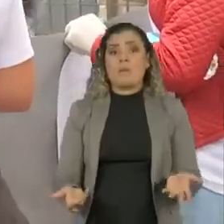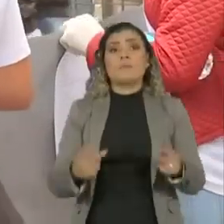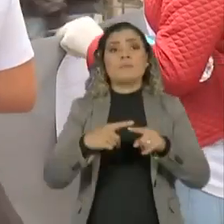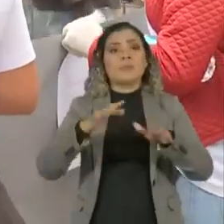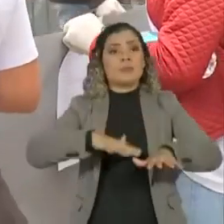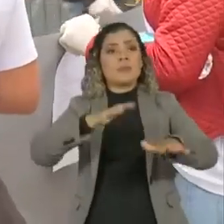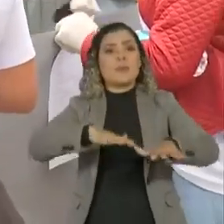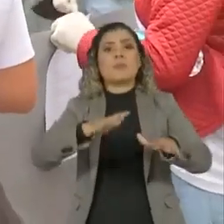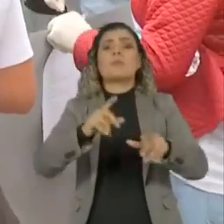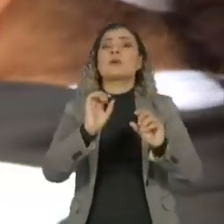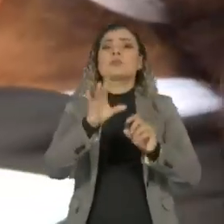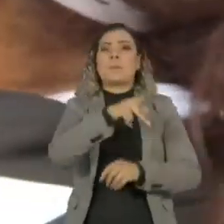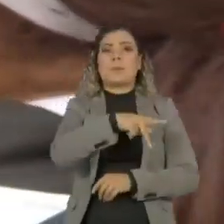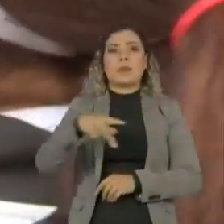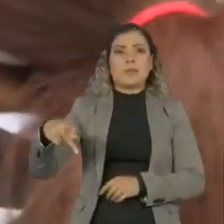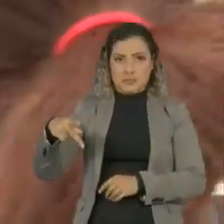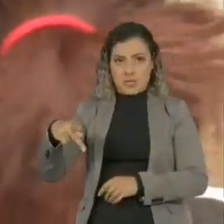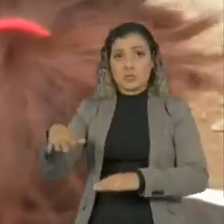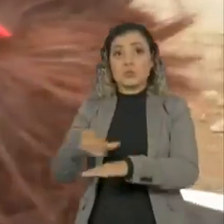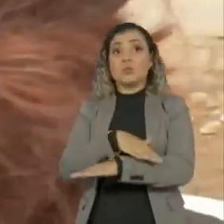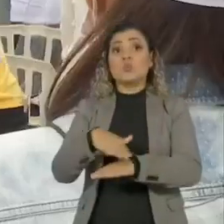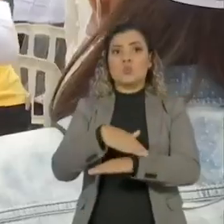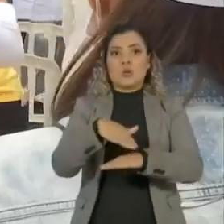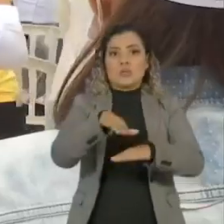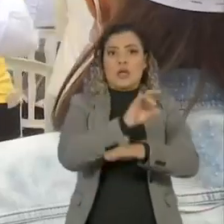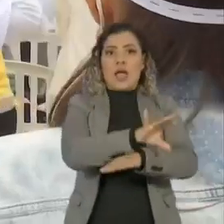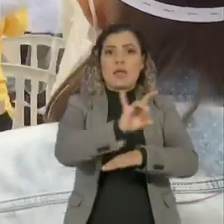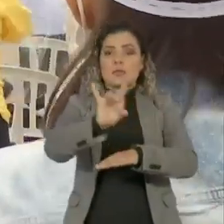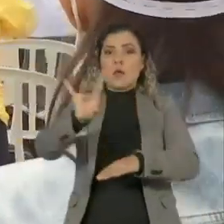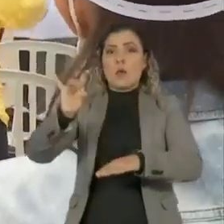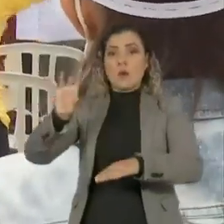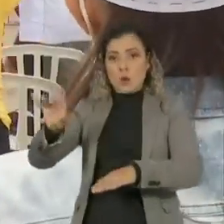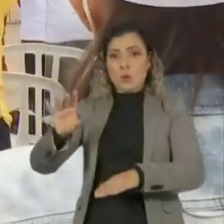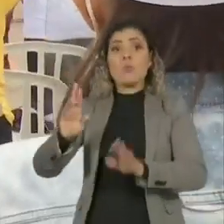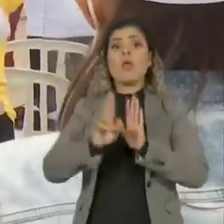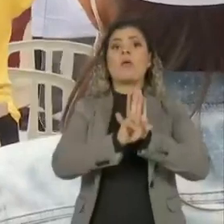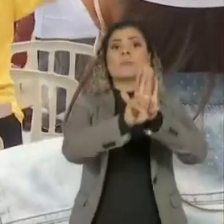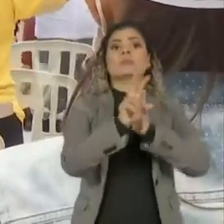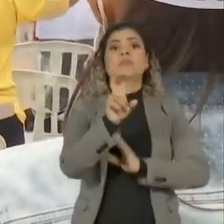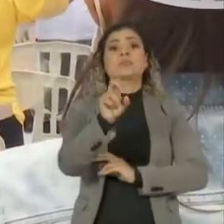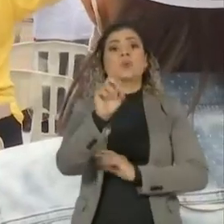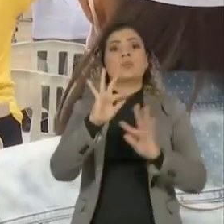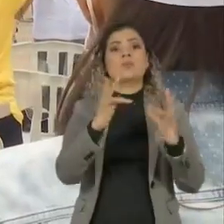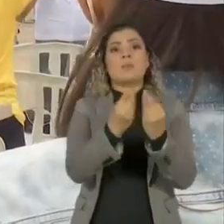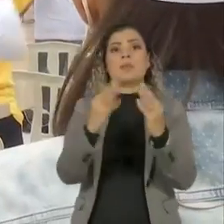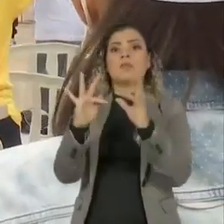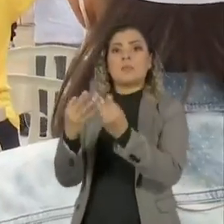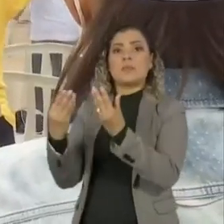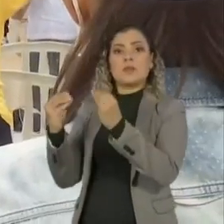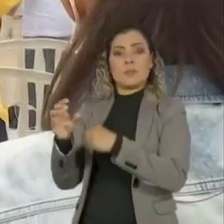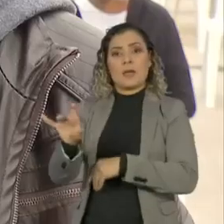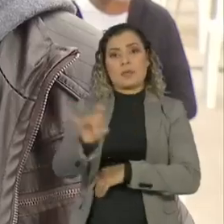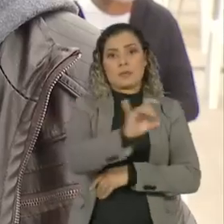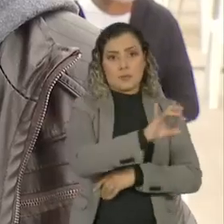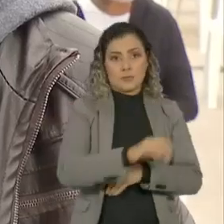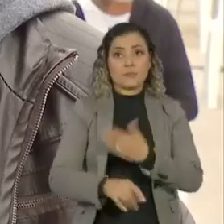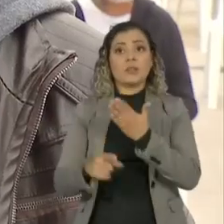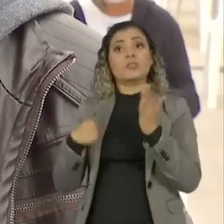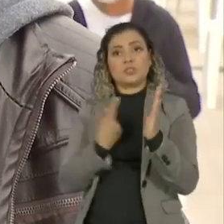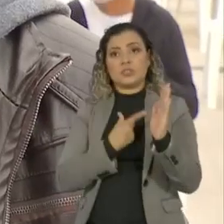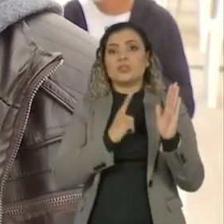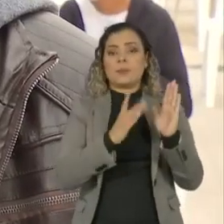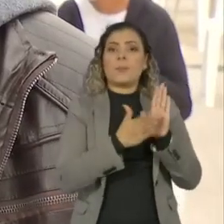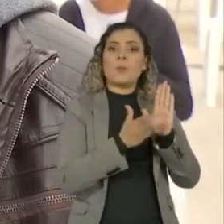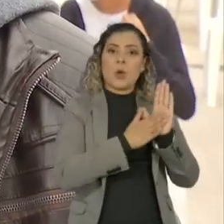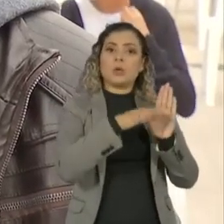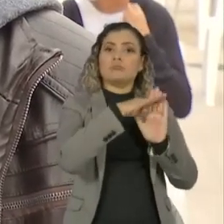contou com apenas os presidentes de ruas. Cada um deles representa 50 famílias. A gente tem propostas para